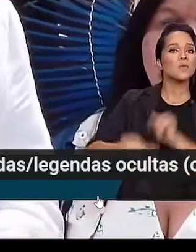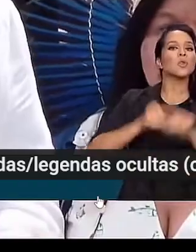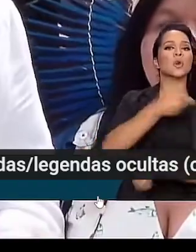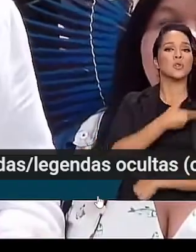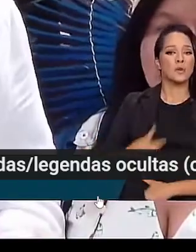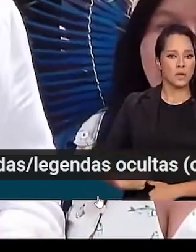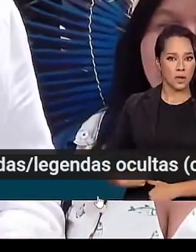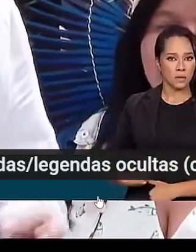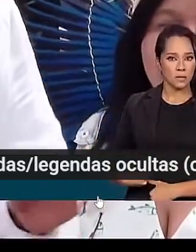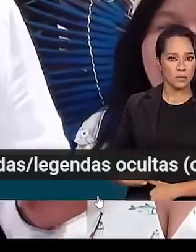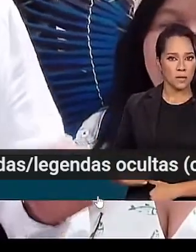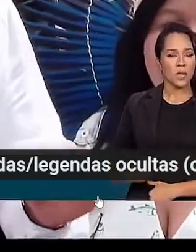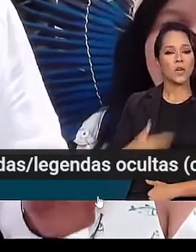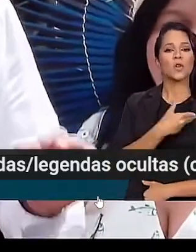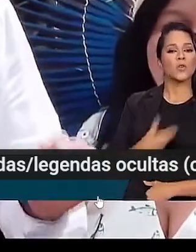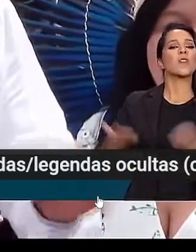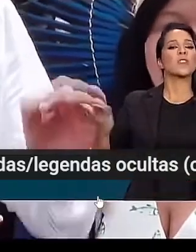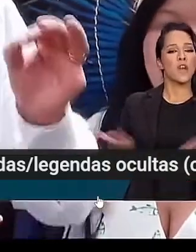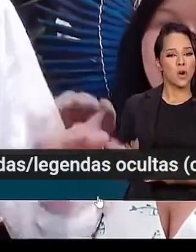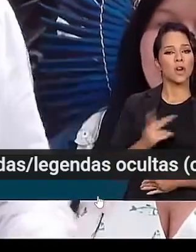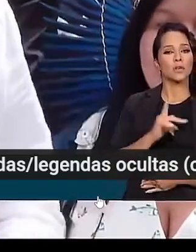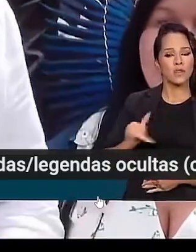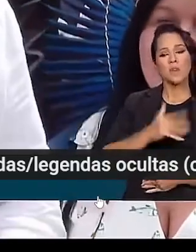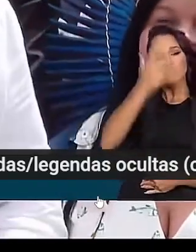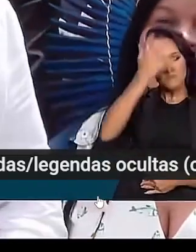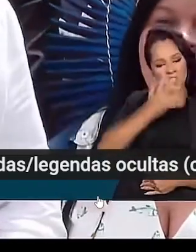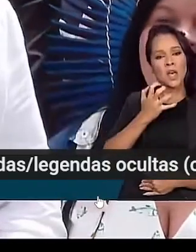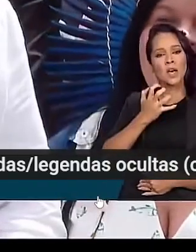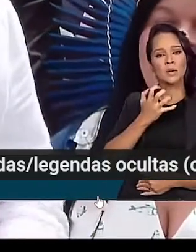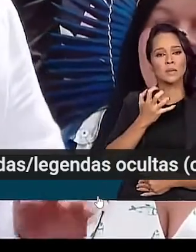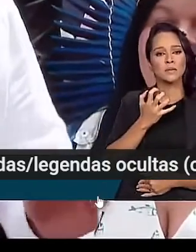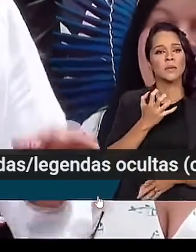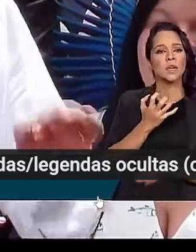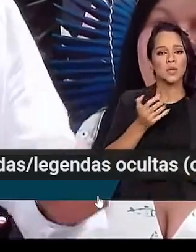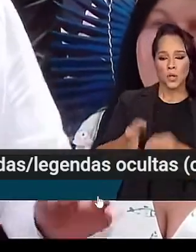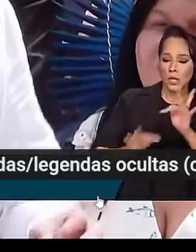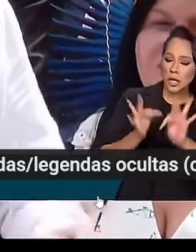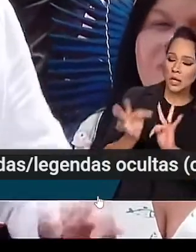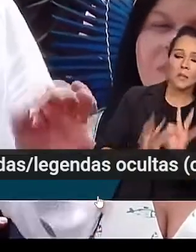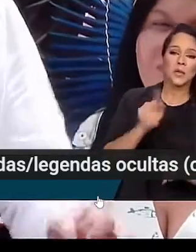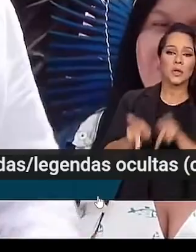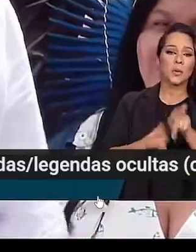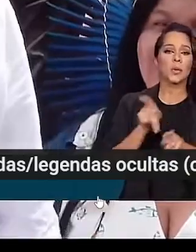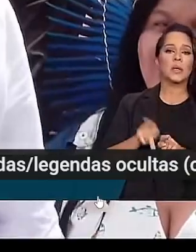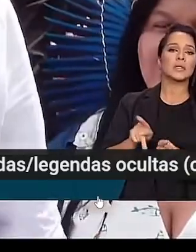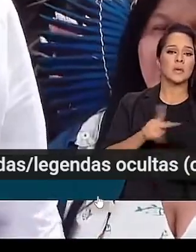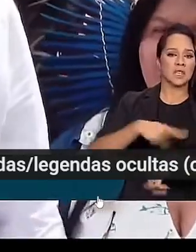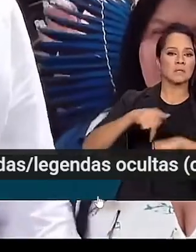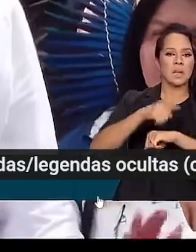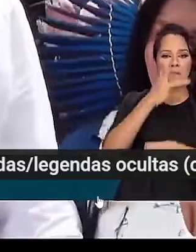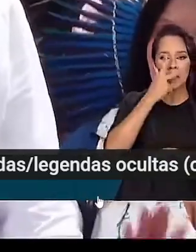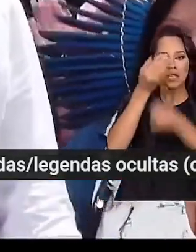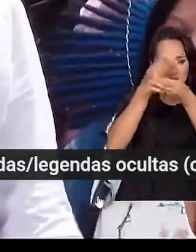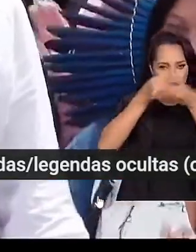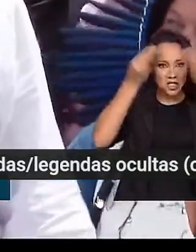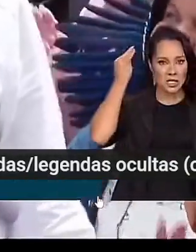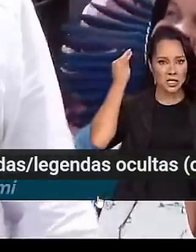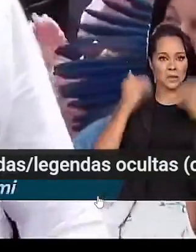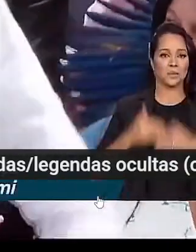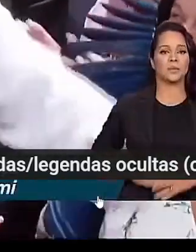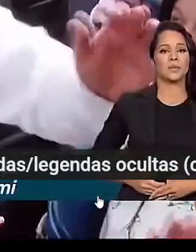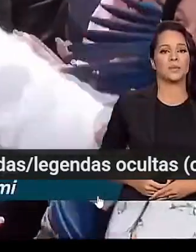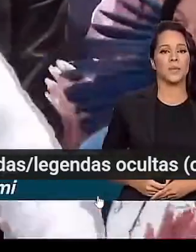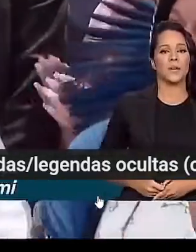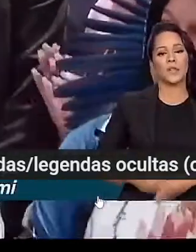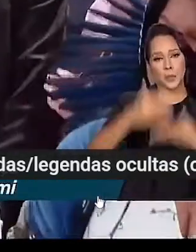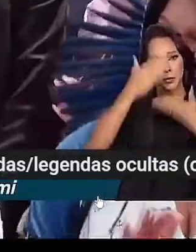o comandante Júlio César de Arruda, se eu não me engano, do cargo, porque ele simplesmente não obedeceu uma